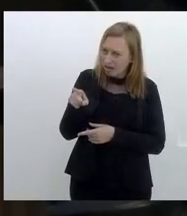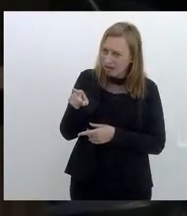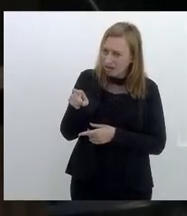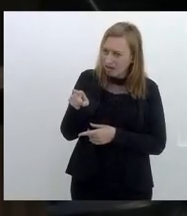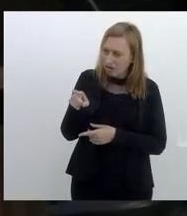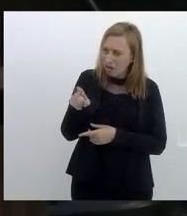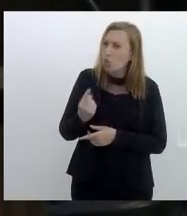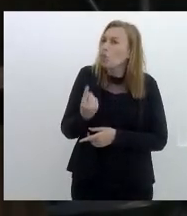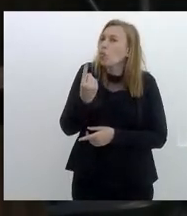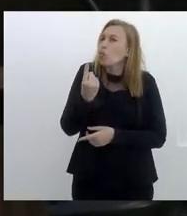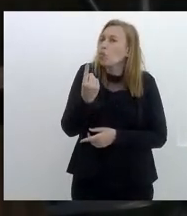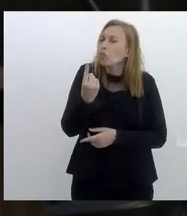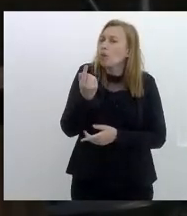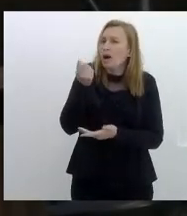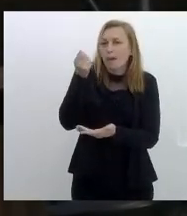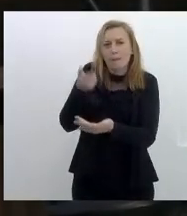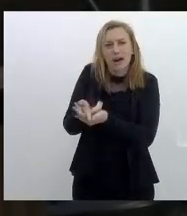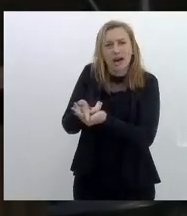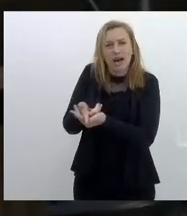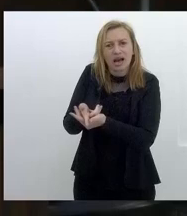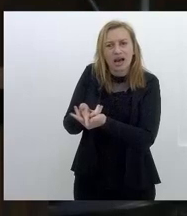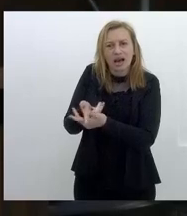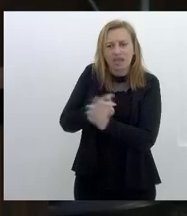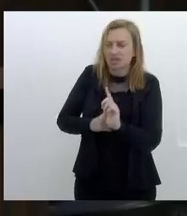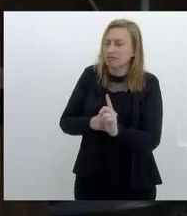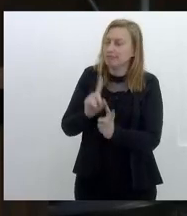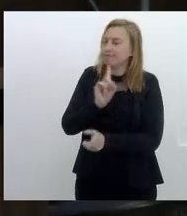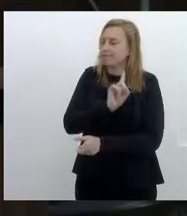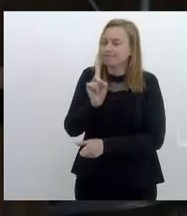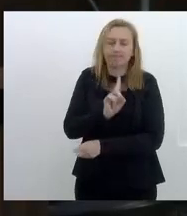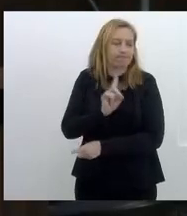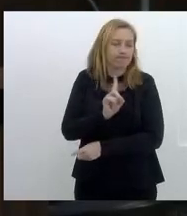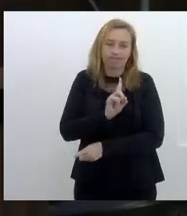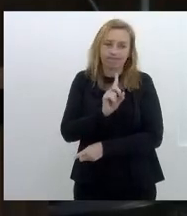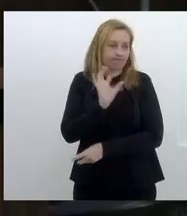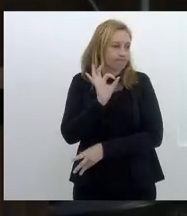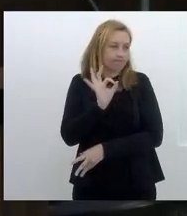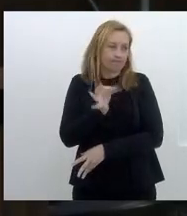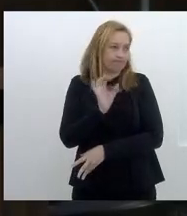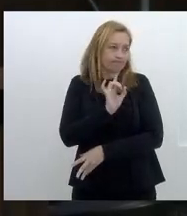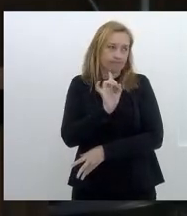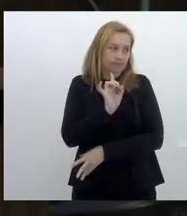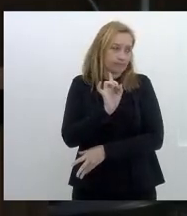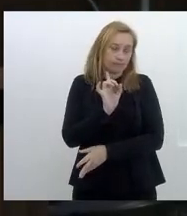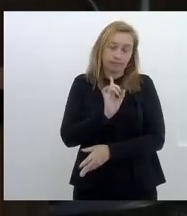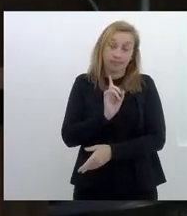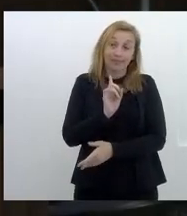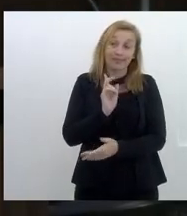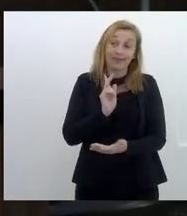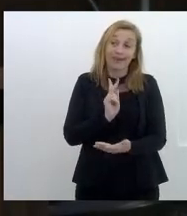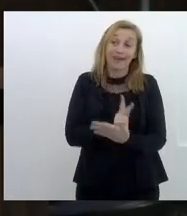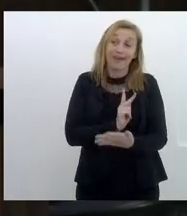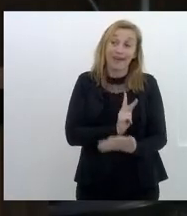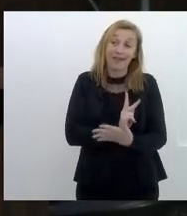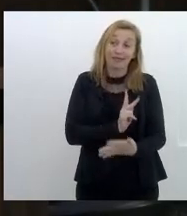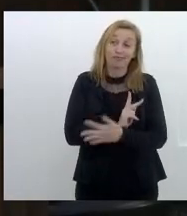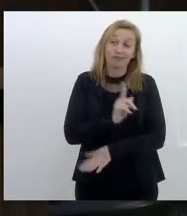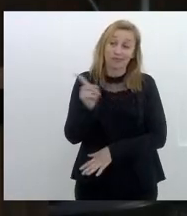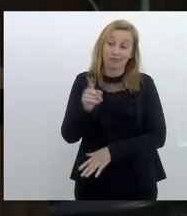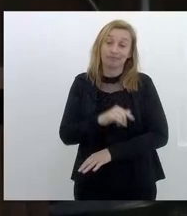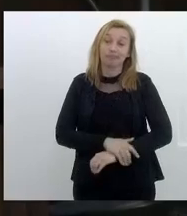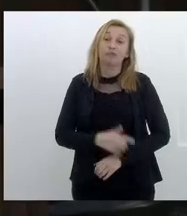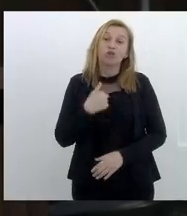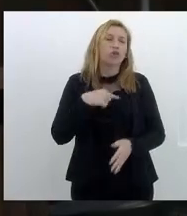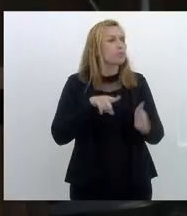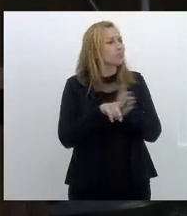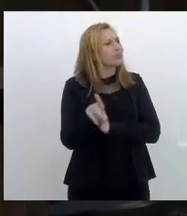único apagar a conta isso daí não tá correta de forma alguma então eu quero fazer eu